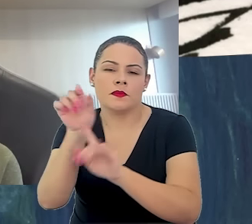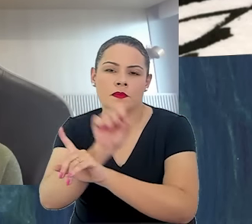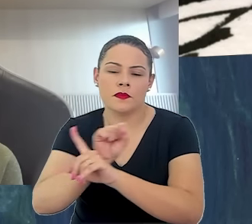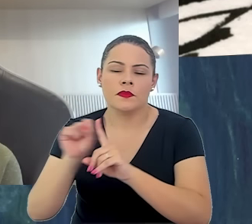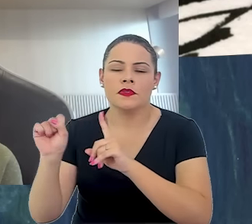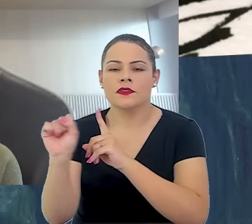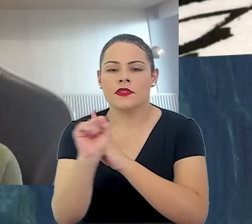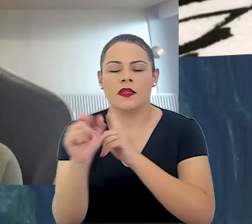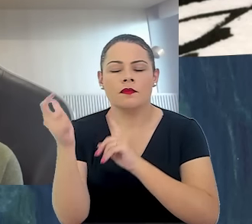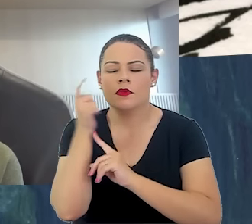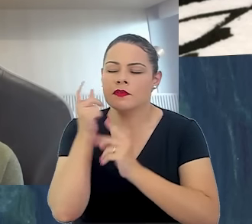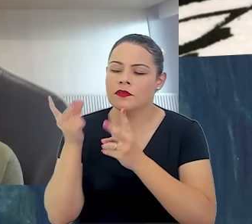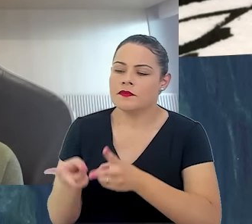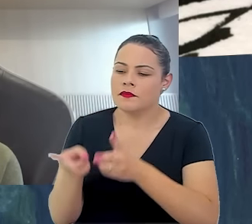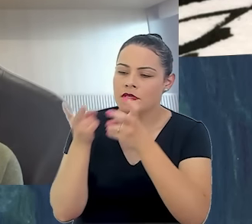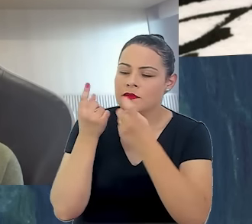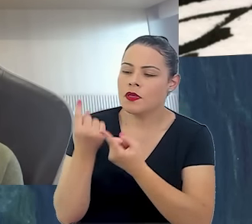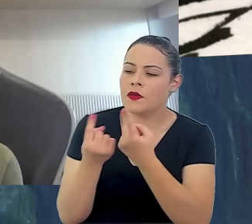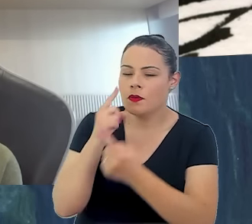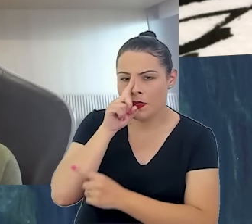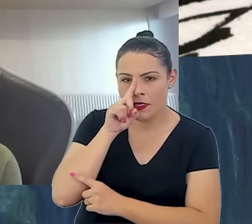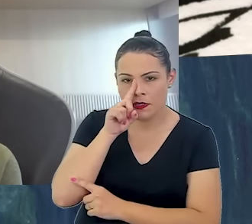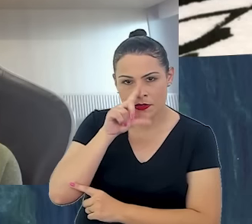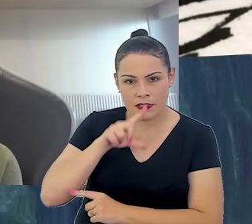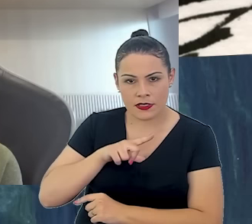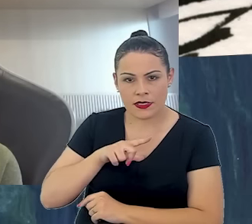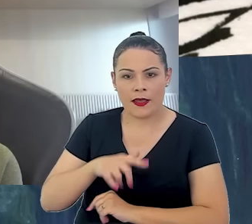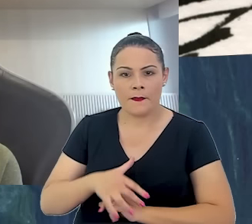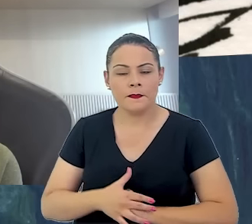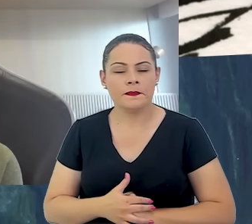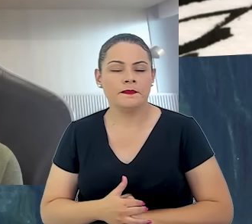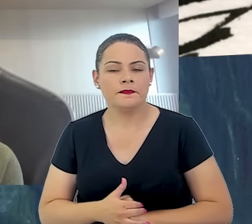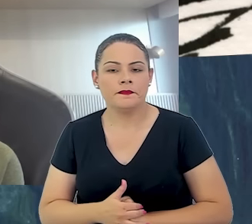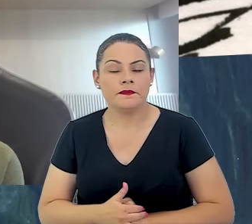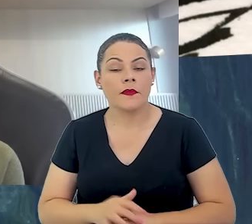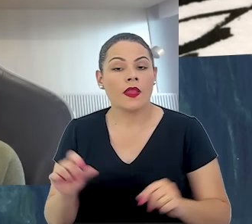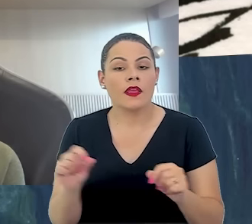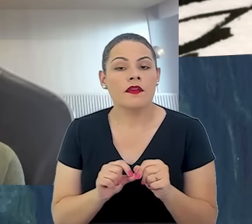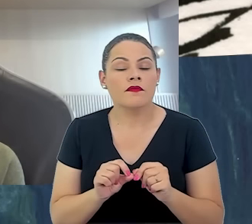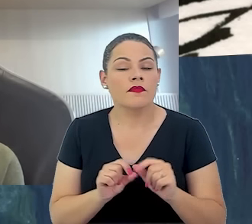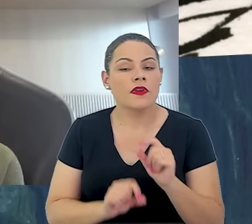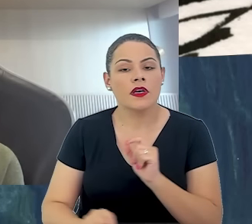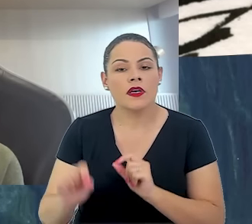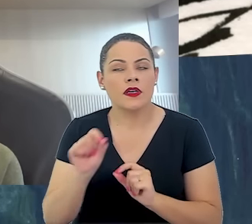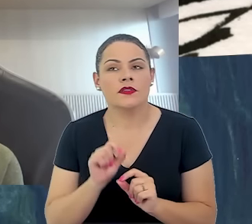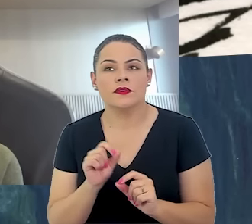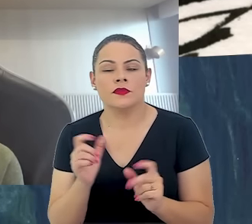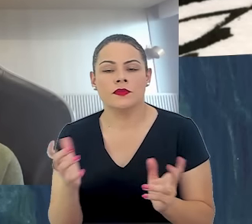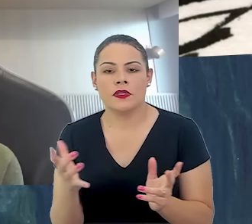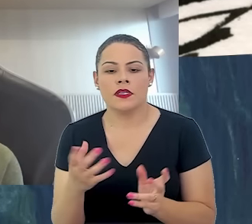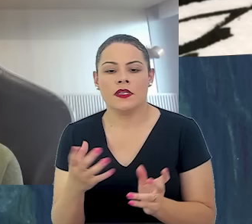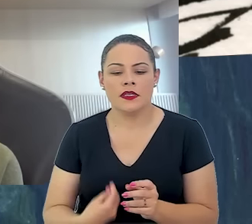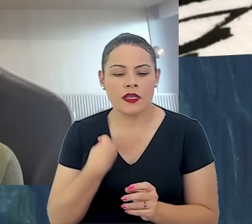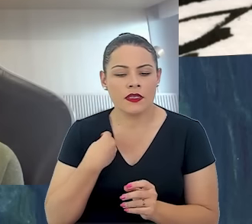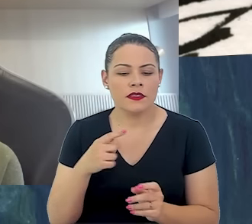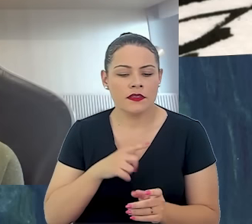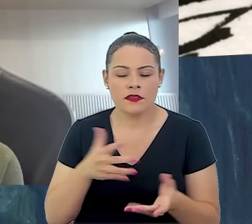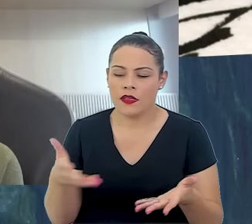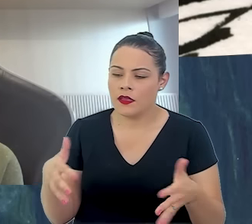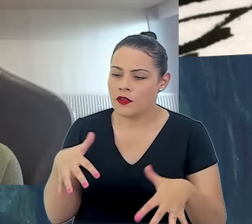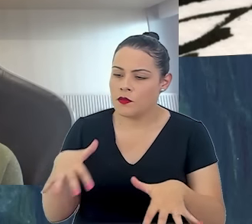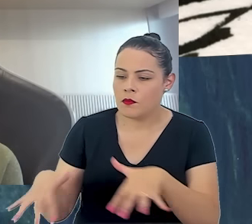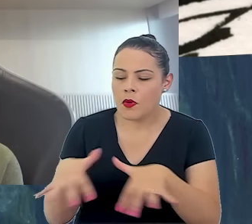sociedade para identificar os riscos eh isso faz com que eh exista